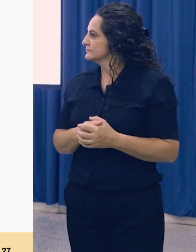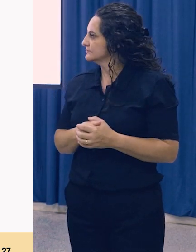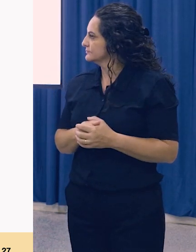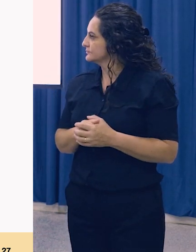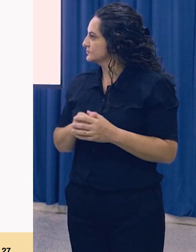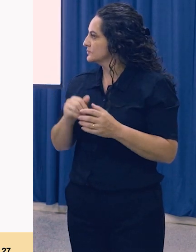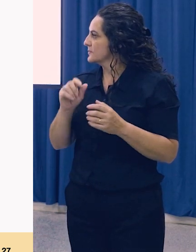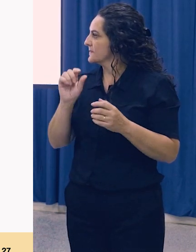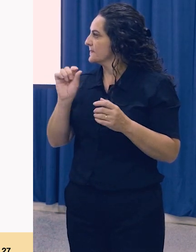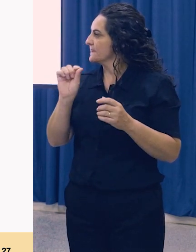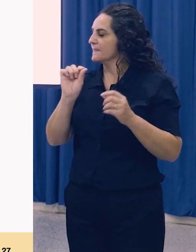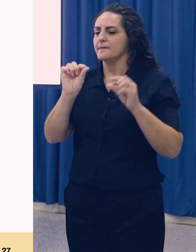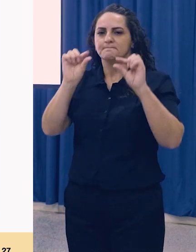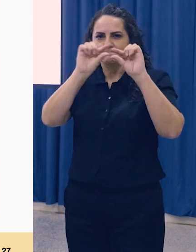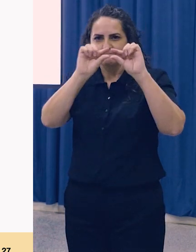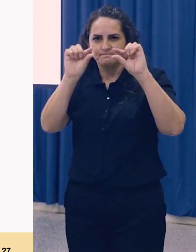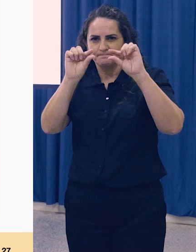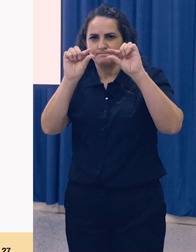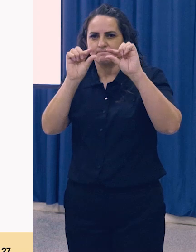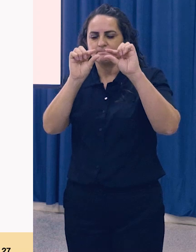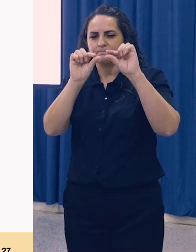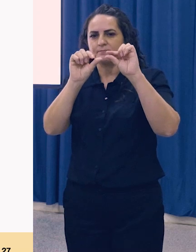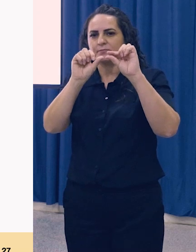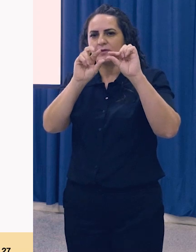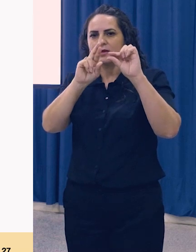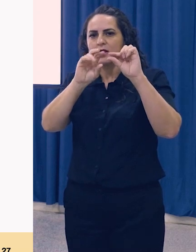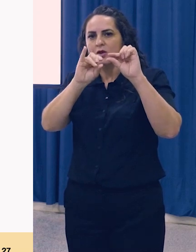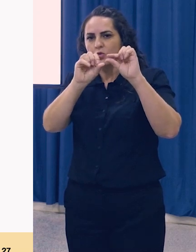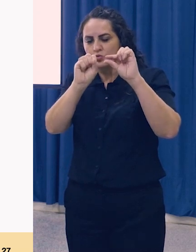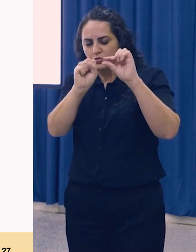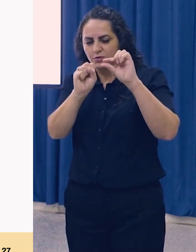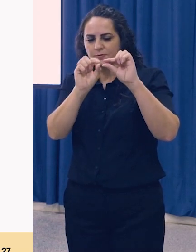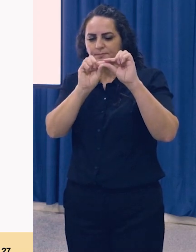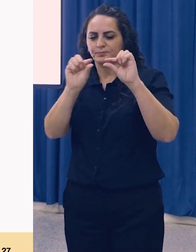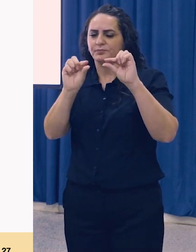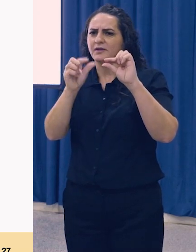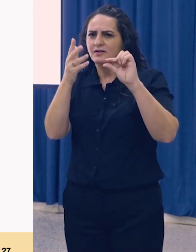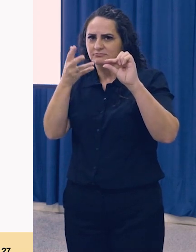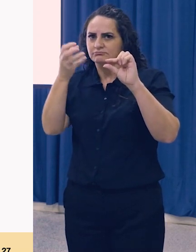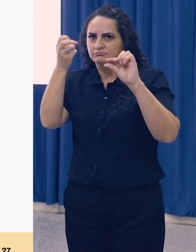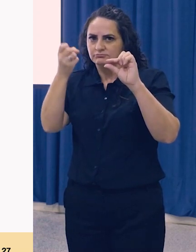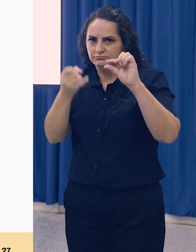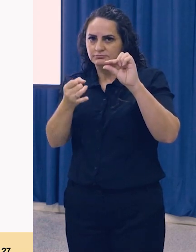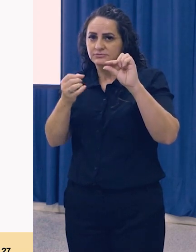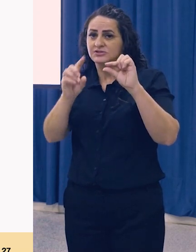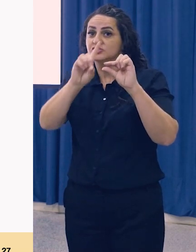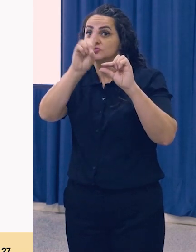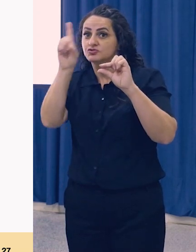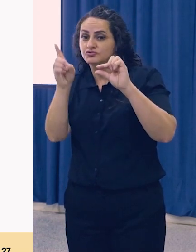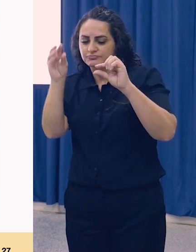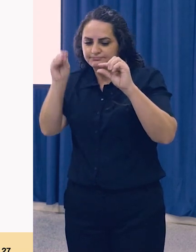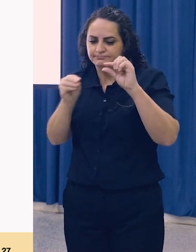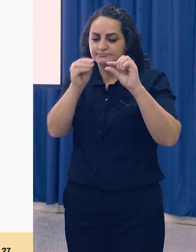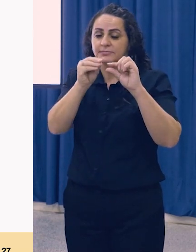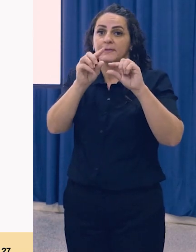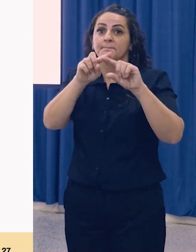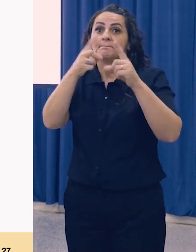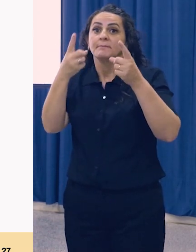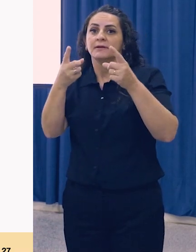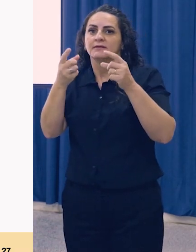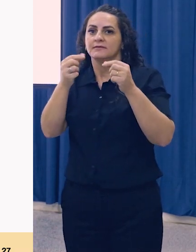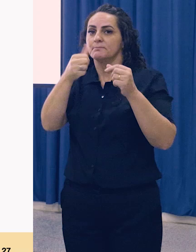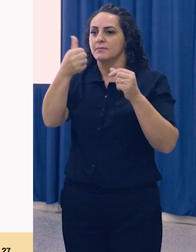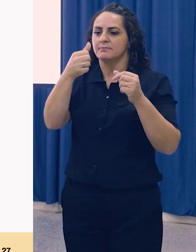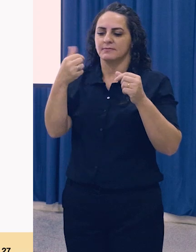que são esses que tem o ícone de Reels, né? A gente já definiu não exatamente que dia ia postar, mas qual a ordem que